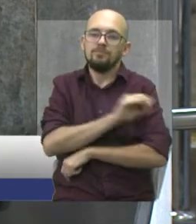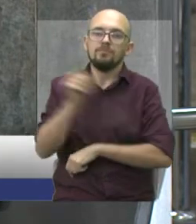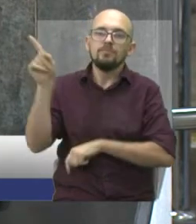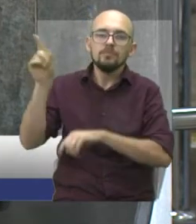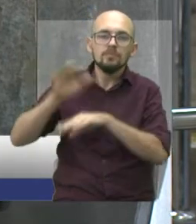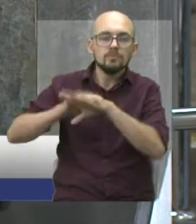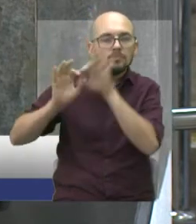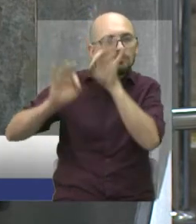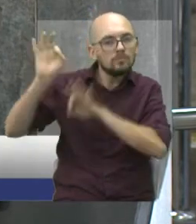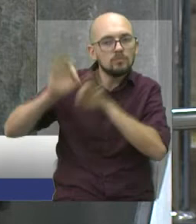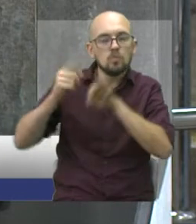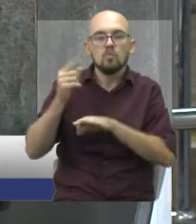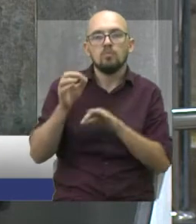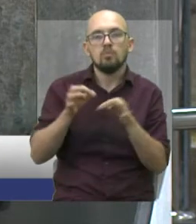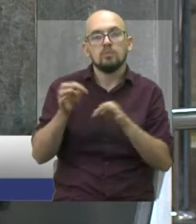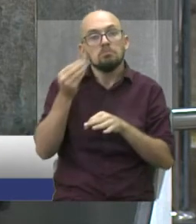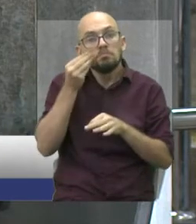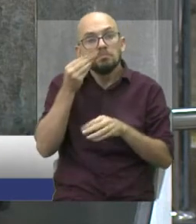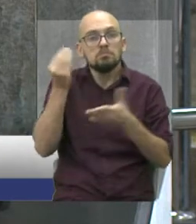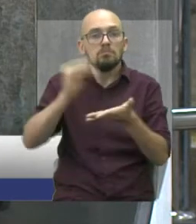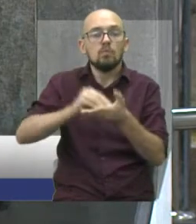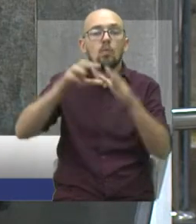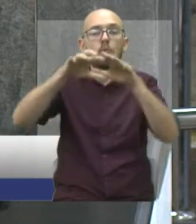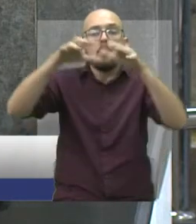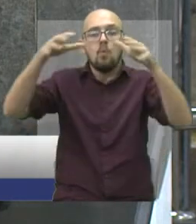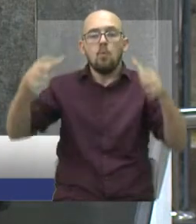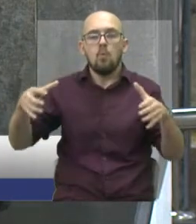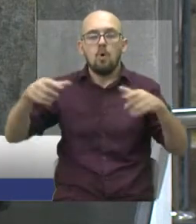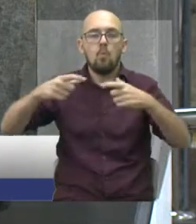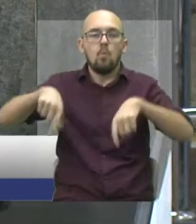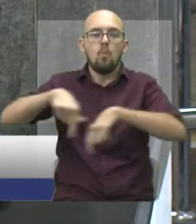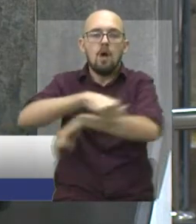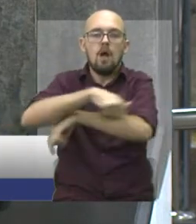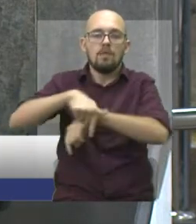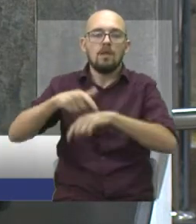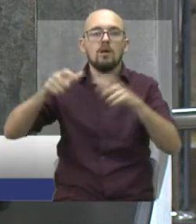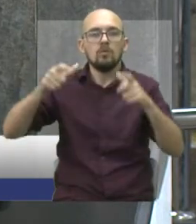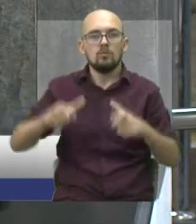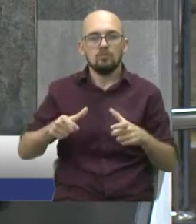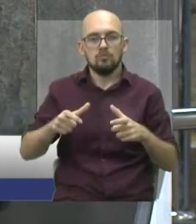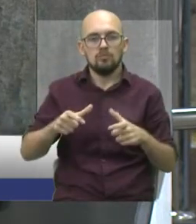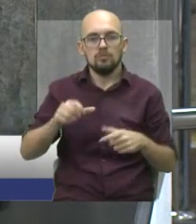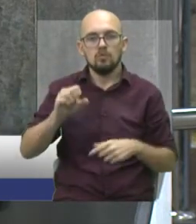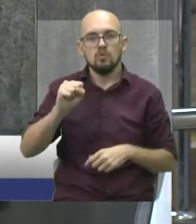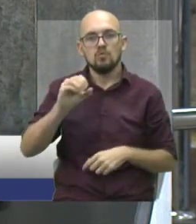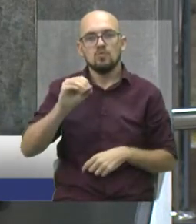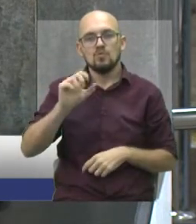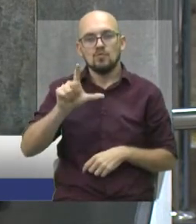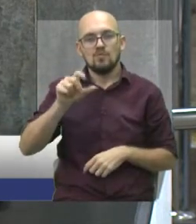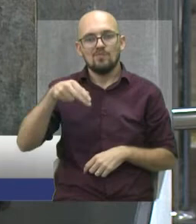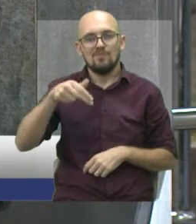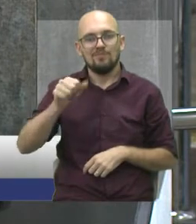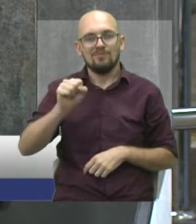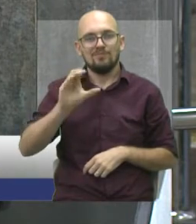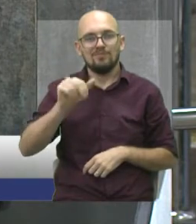de implantar cobertura na quadra poliesportiva da Sociedade Esportiva Sol Nascente, no Jardim Jorge Atala,